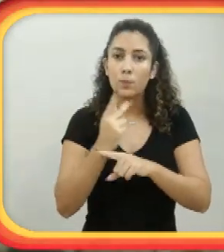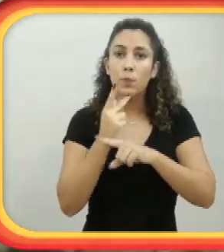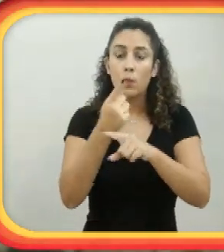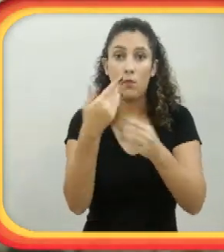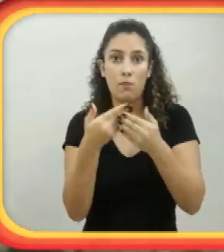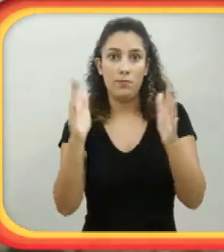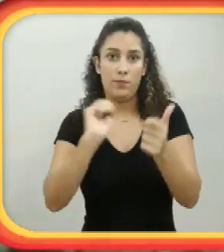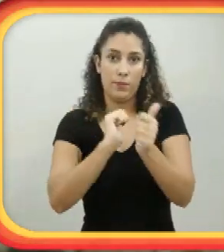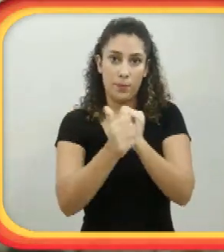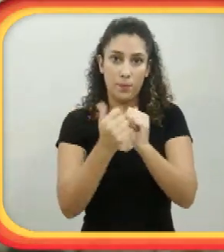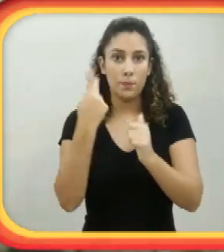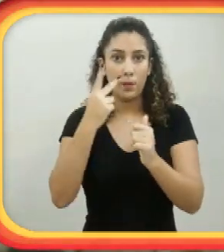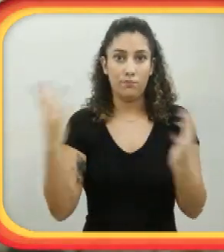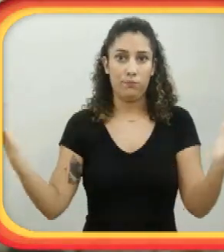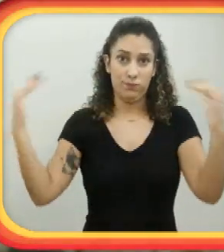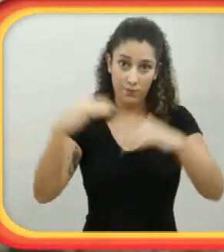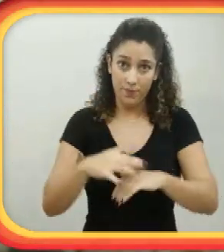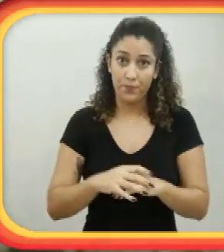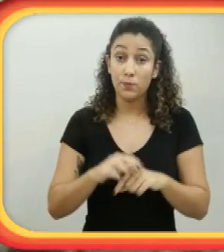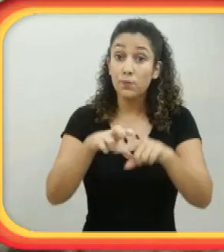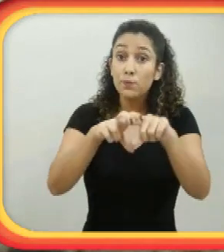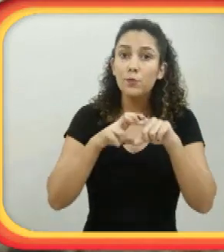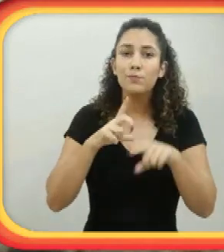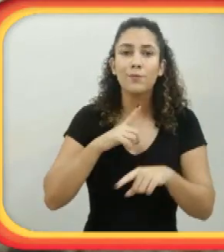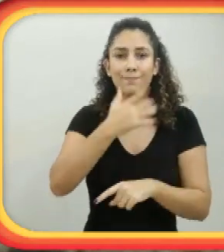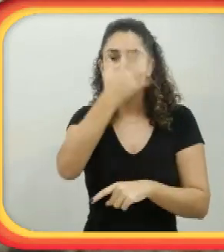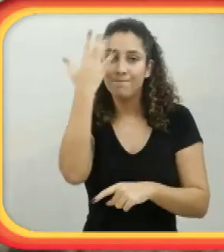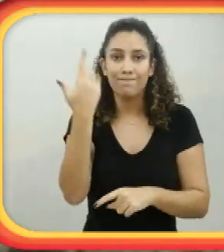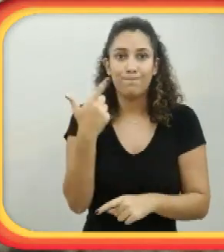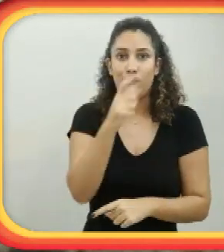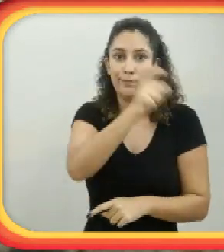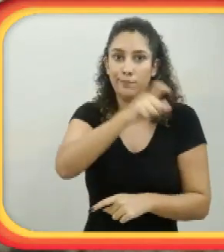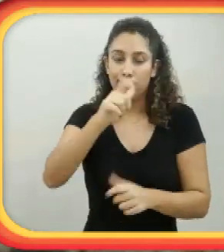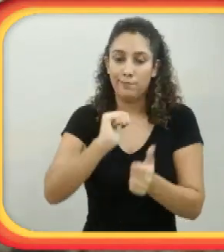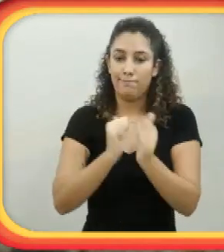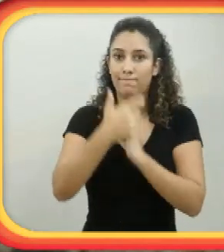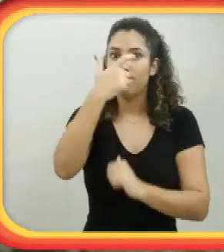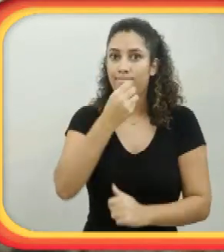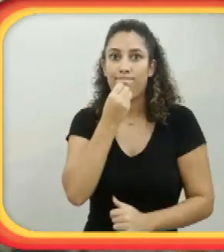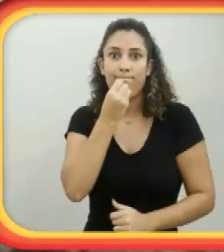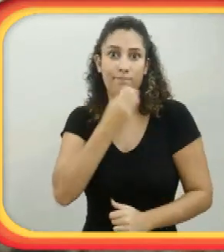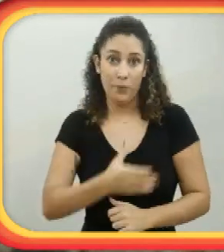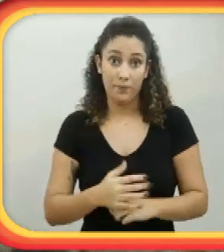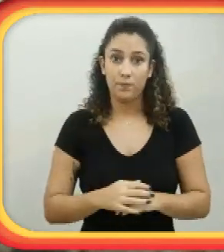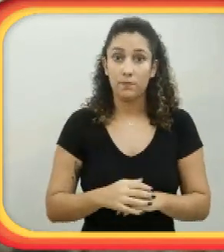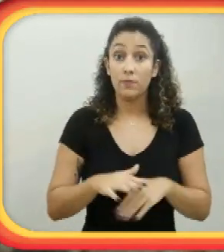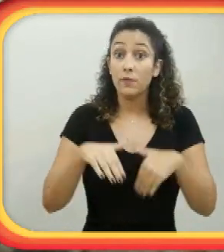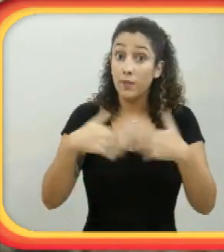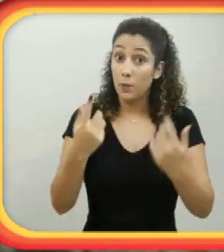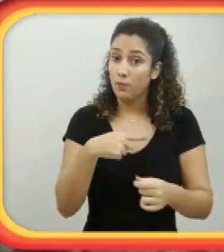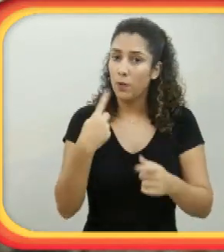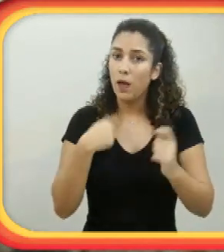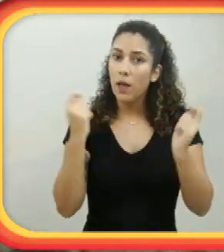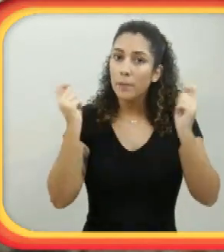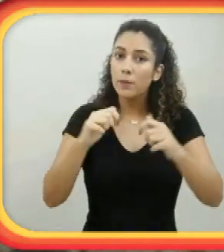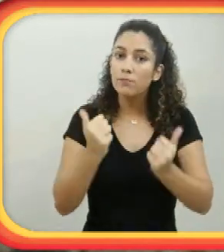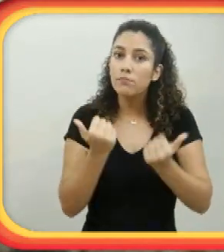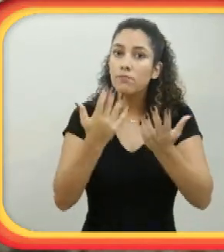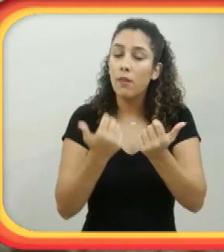de atletas muito grande, até porque nossa capacidade de dar apoio é limitada ao número de voluntários que atuam no